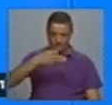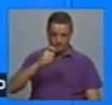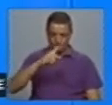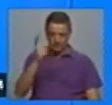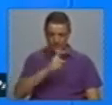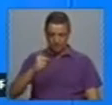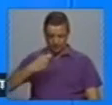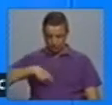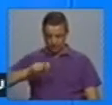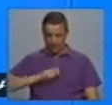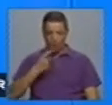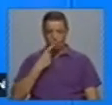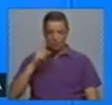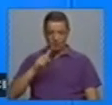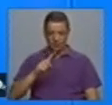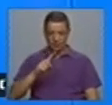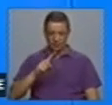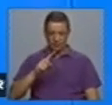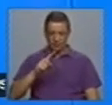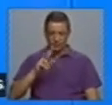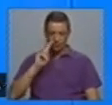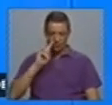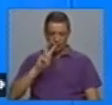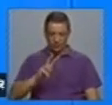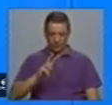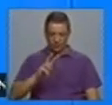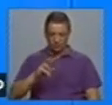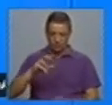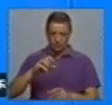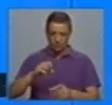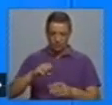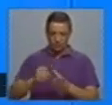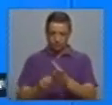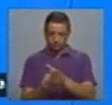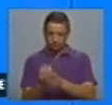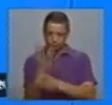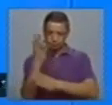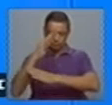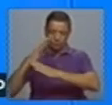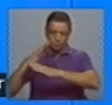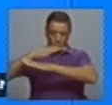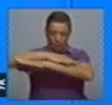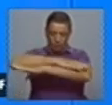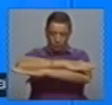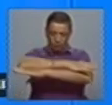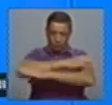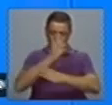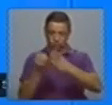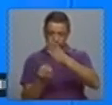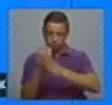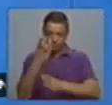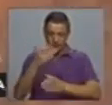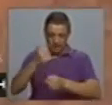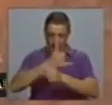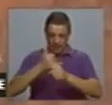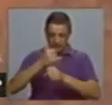Espanha. O que nós vamos ver é o Monte Teide, um vulcão nas Ilhas Canárias, e o que foi feito por este